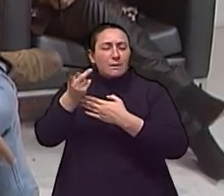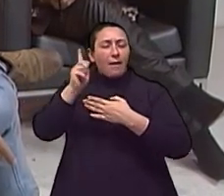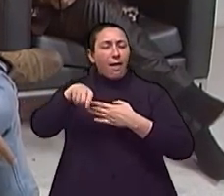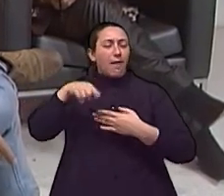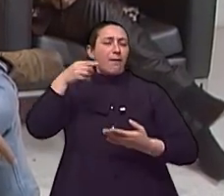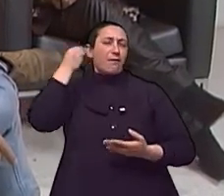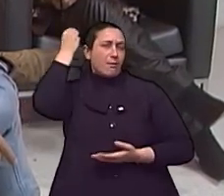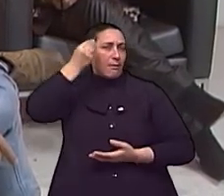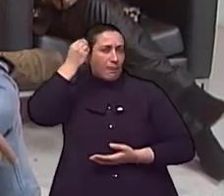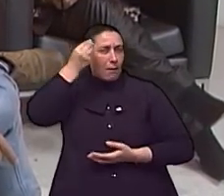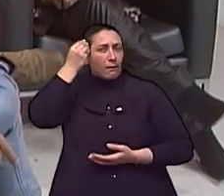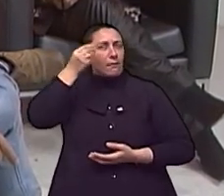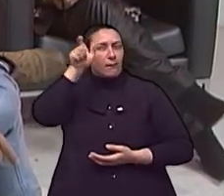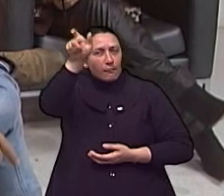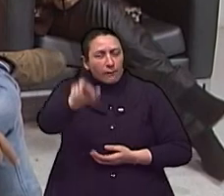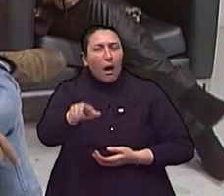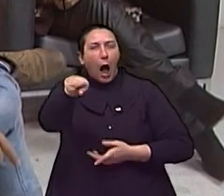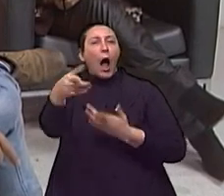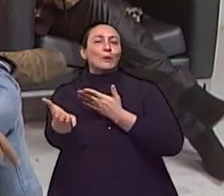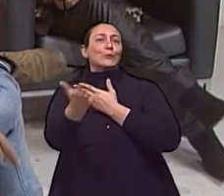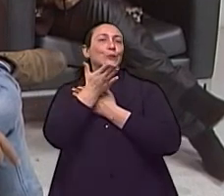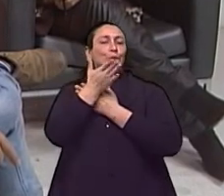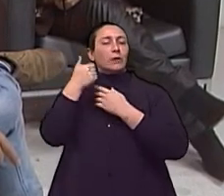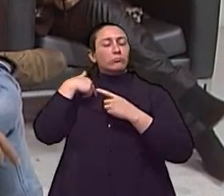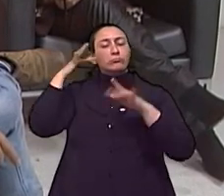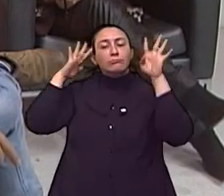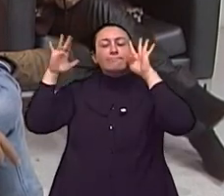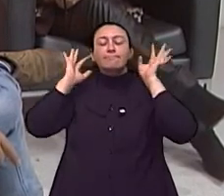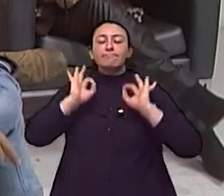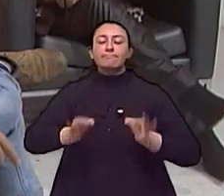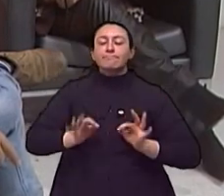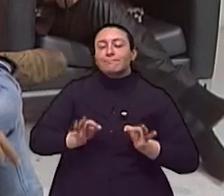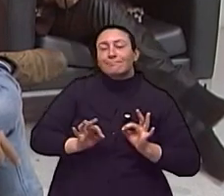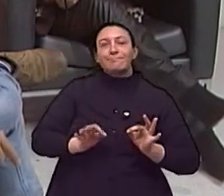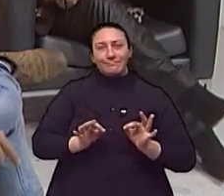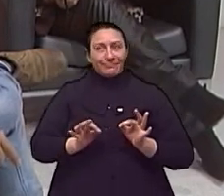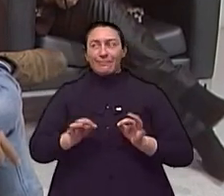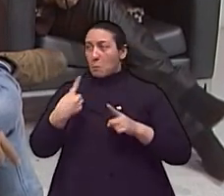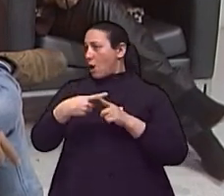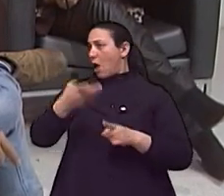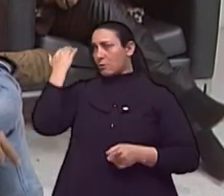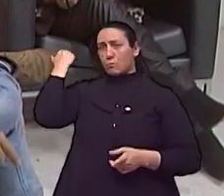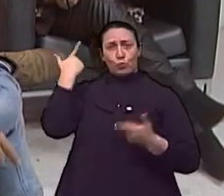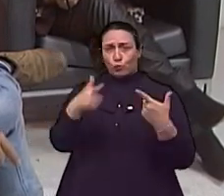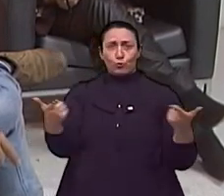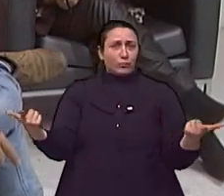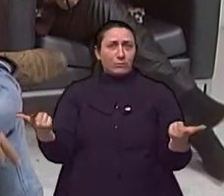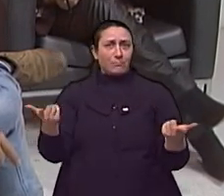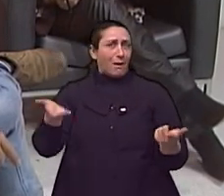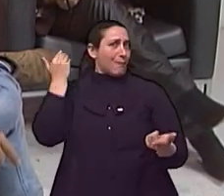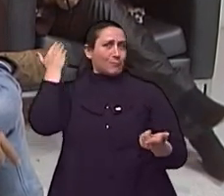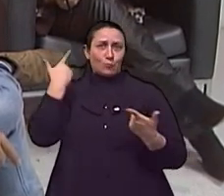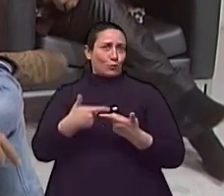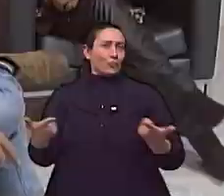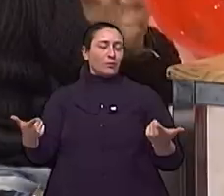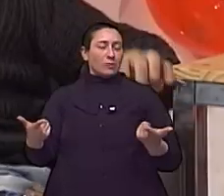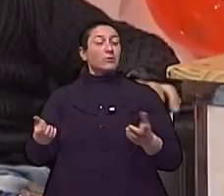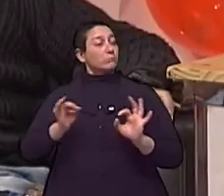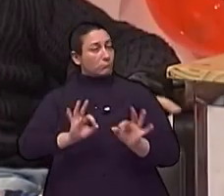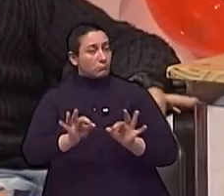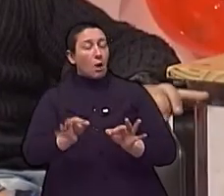nessa faixa etária também está se consolidando né porque você tem limite não tinha isso de pessoas de mais idade né